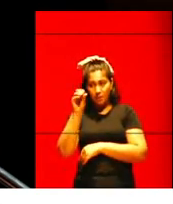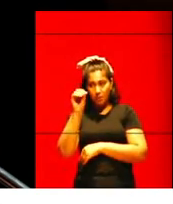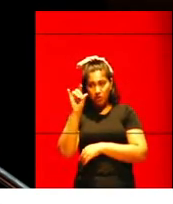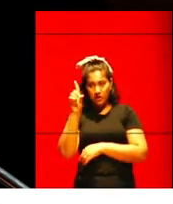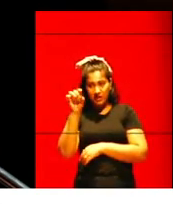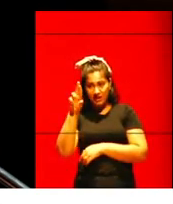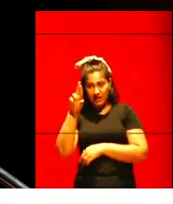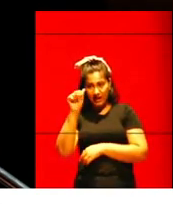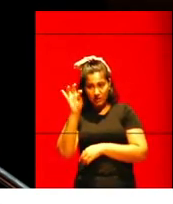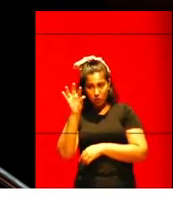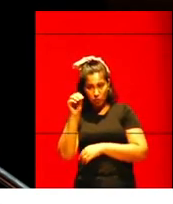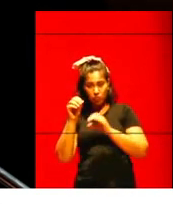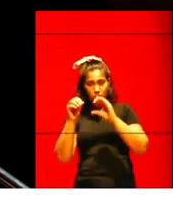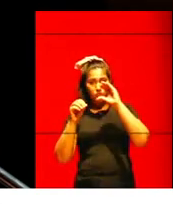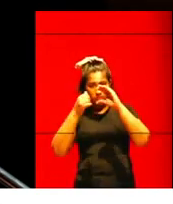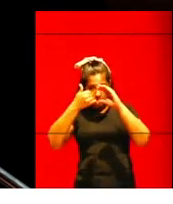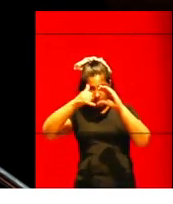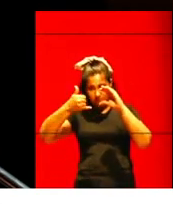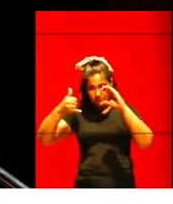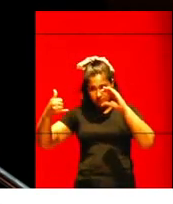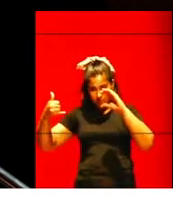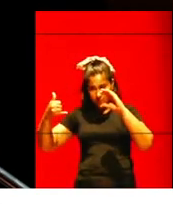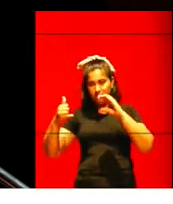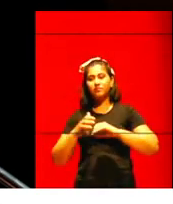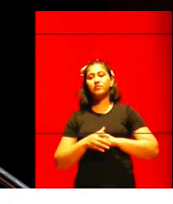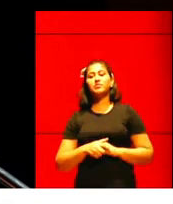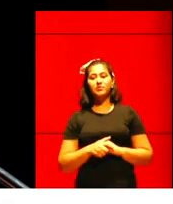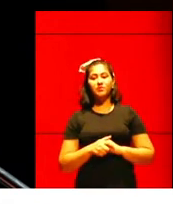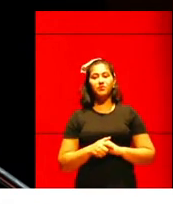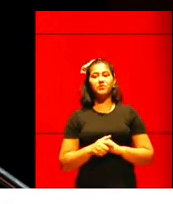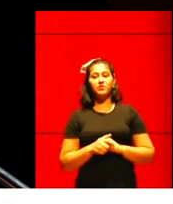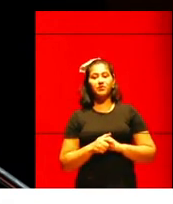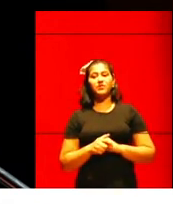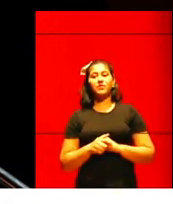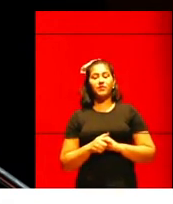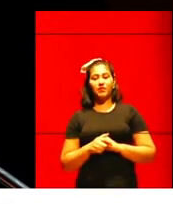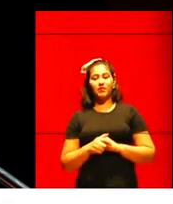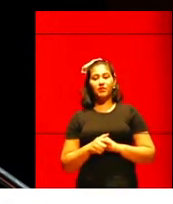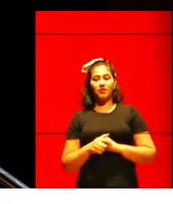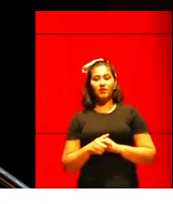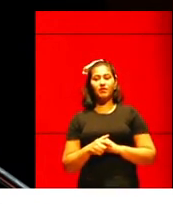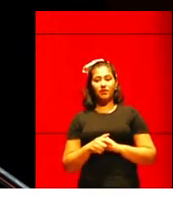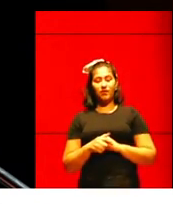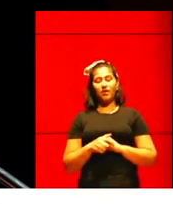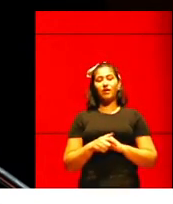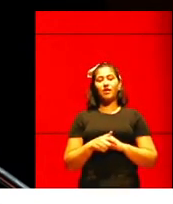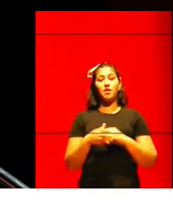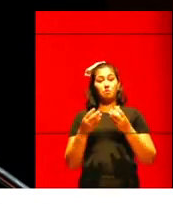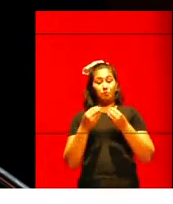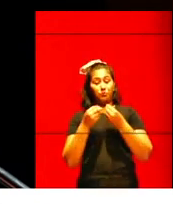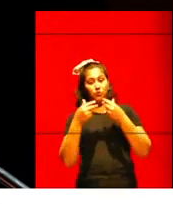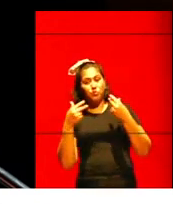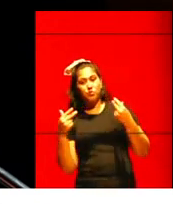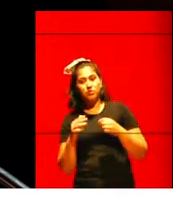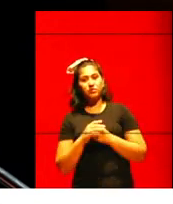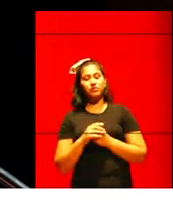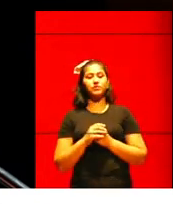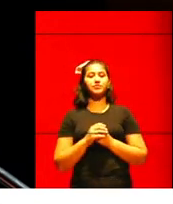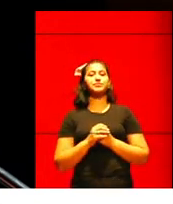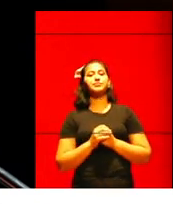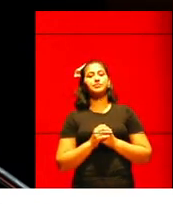luz, senão eu não enxergo a cara de vocês. Então, vamos lá. É um representante só, tá? Não é em dupla, nem em